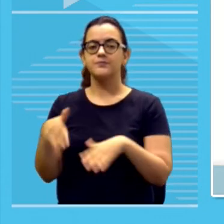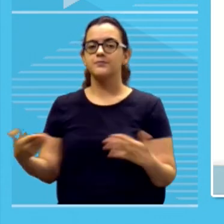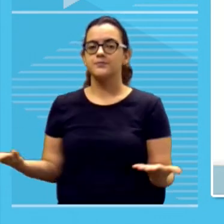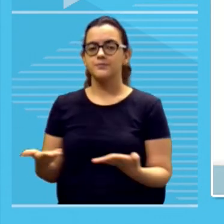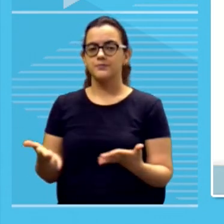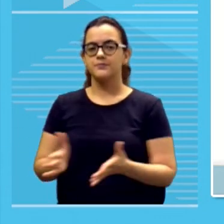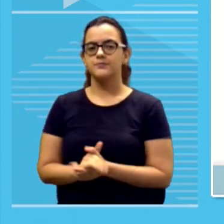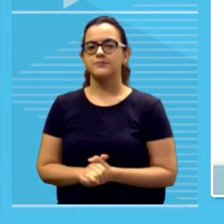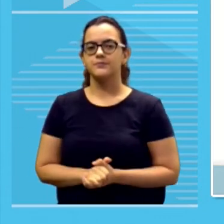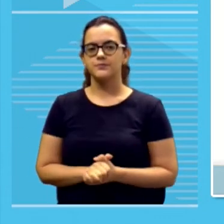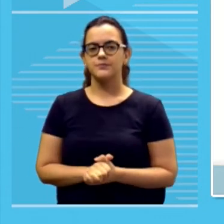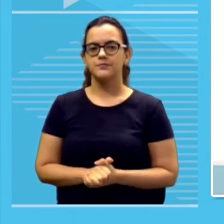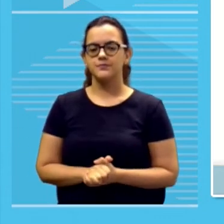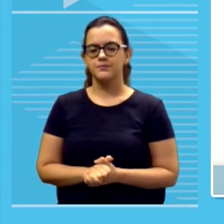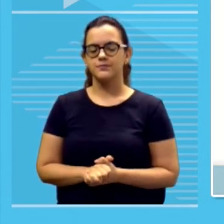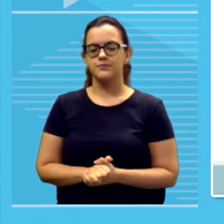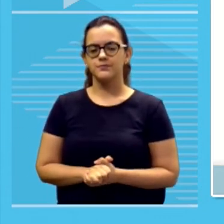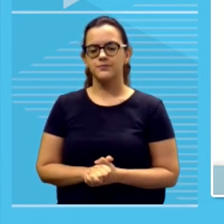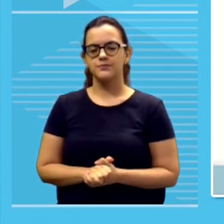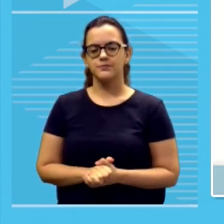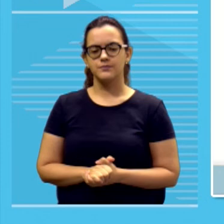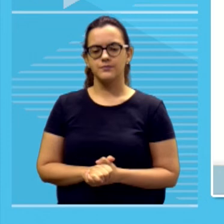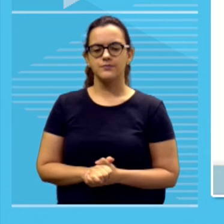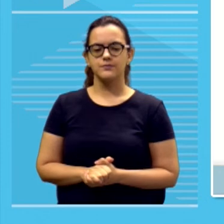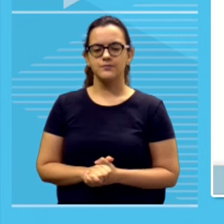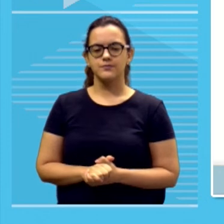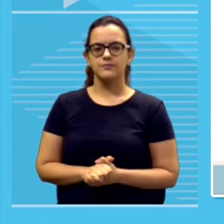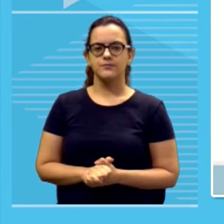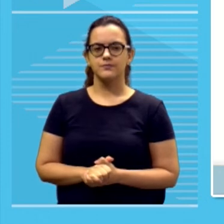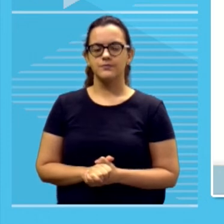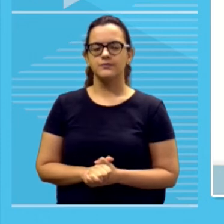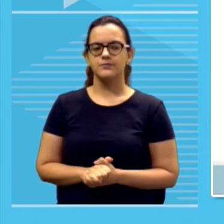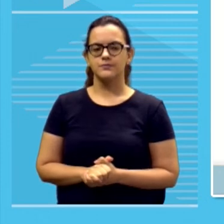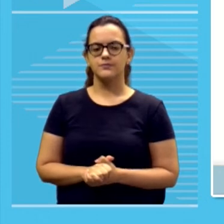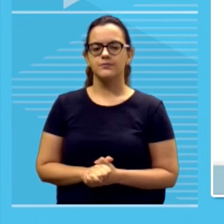- 12 - 2 vai dar menos 14